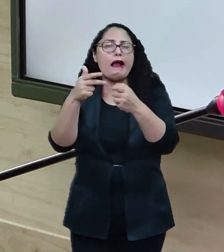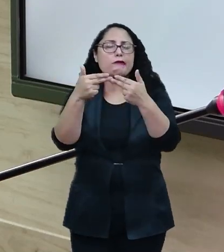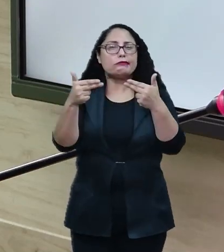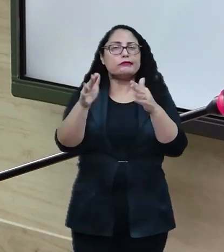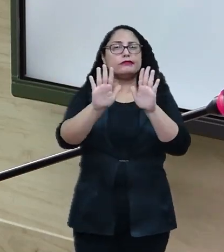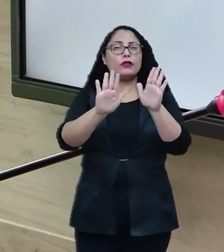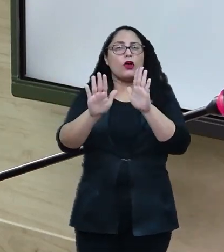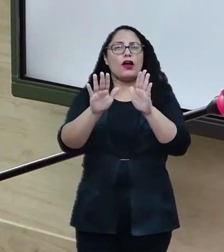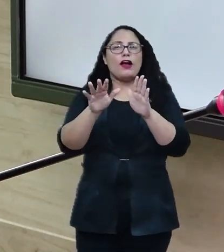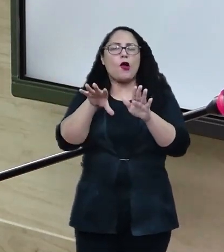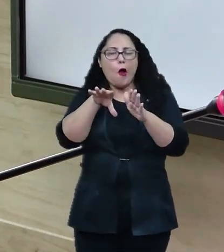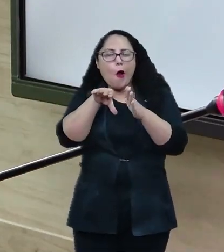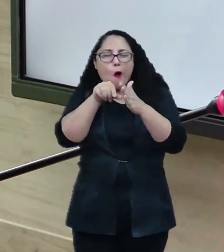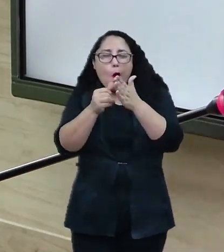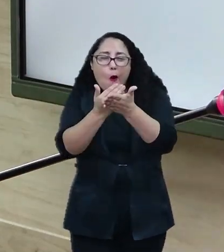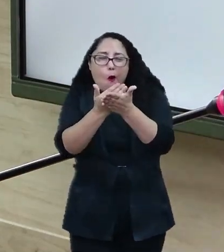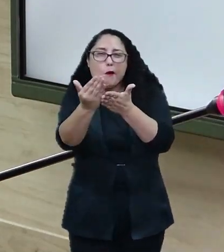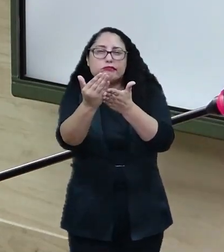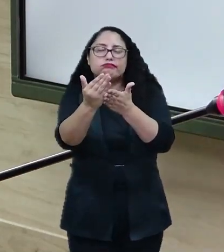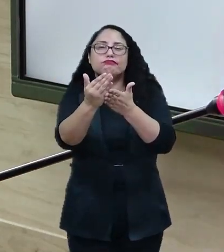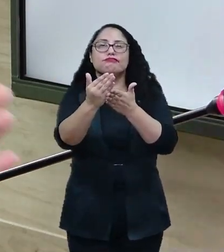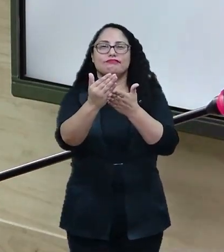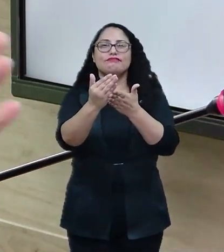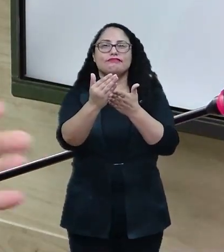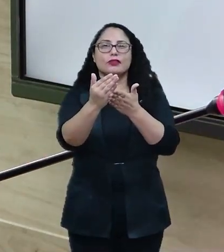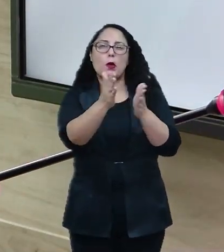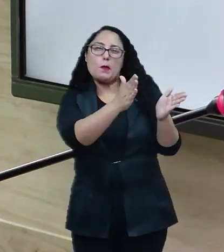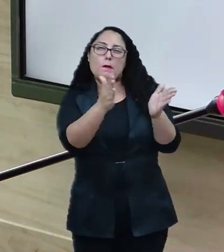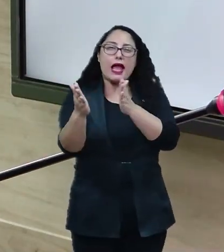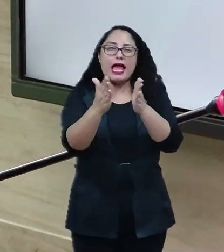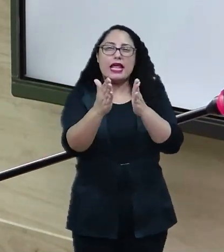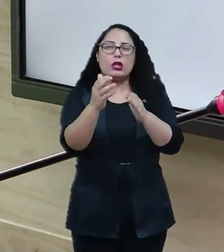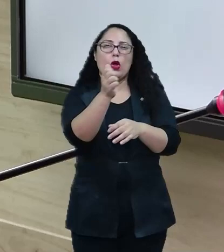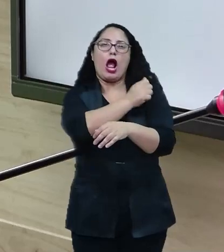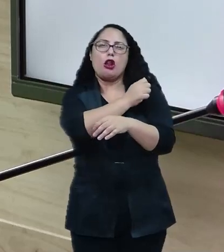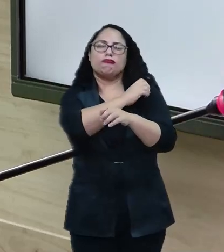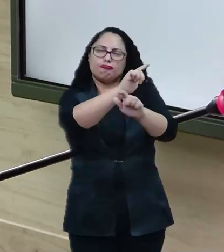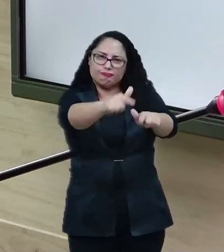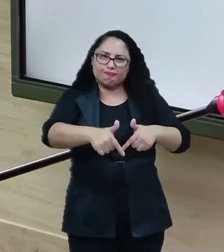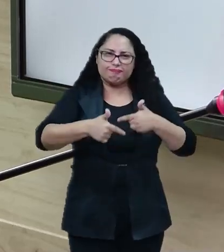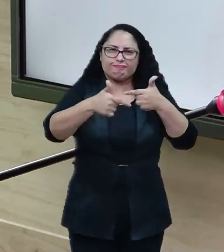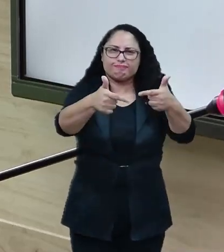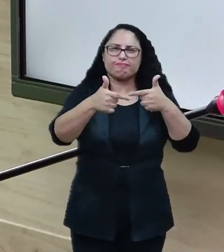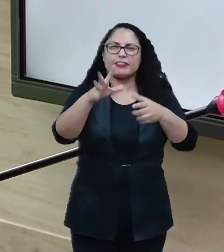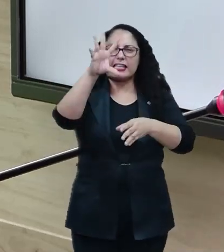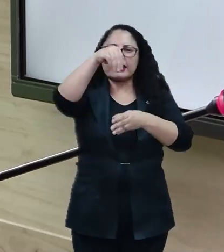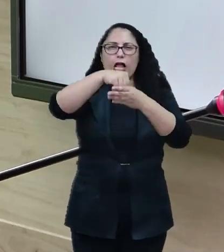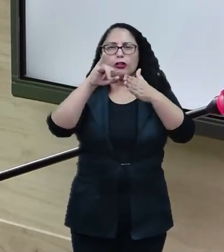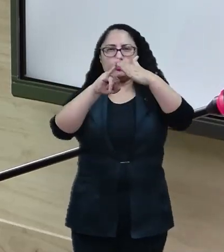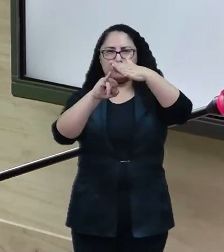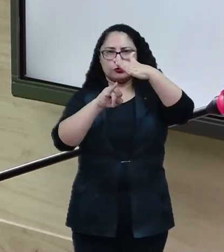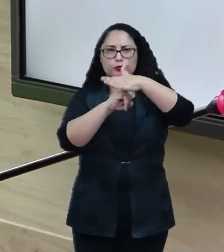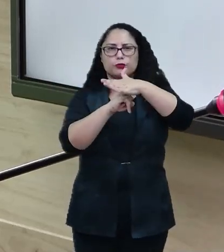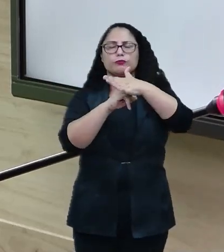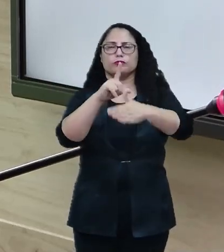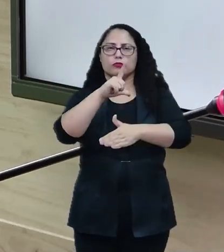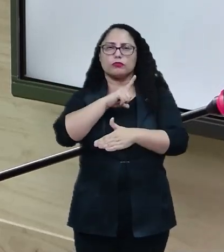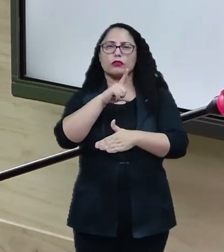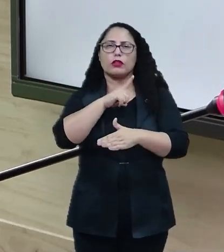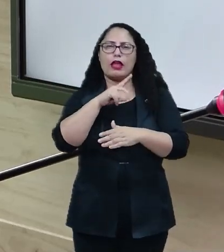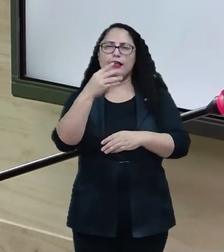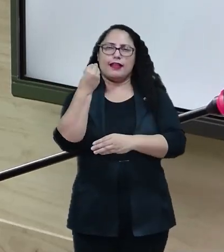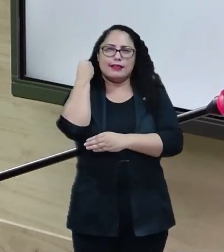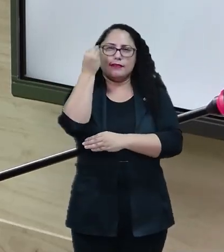assim, né, o miolo, né? Sim, sim. O período que o estudante está mais engajado dentro da instituição. Então, ele ter